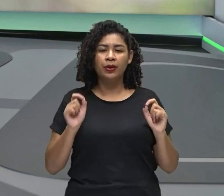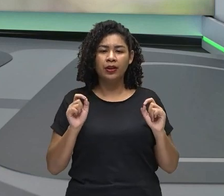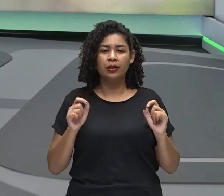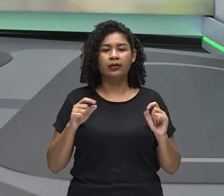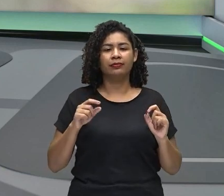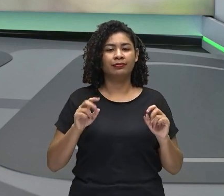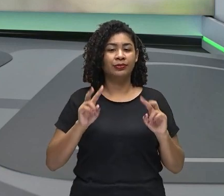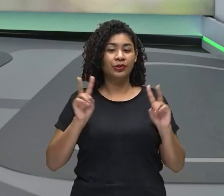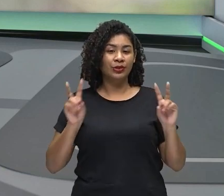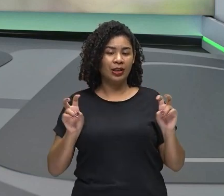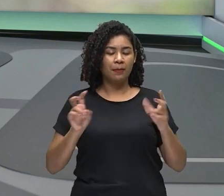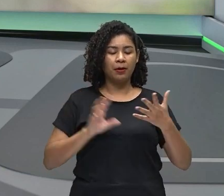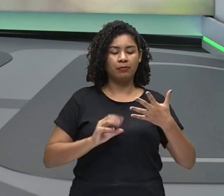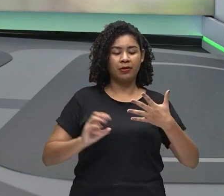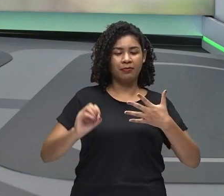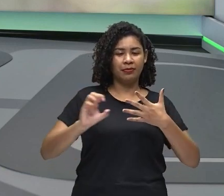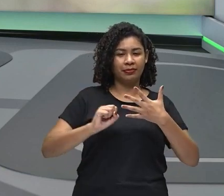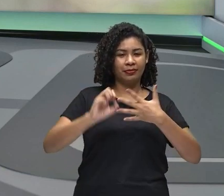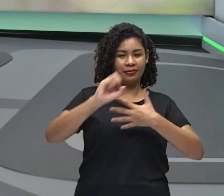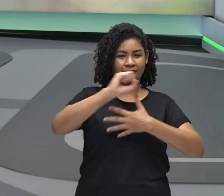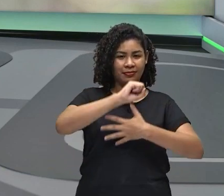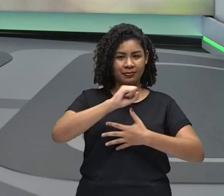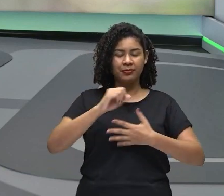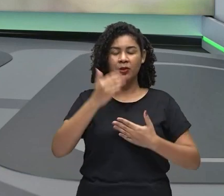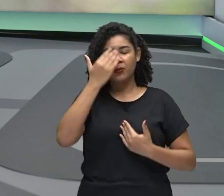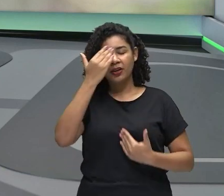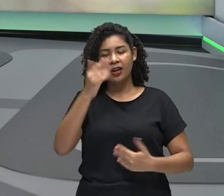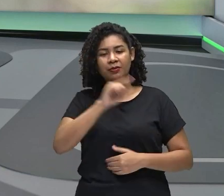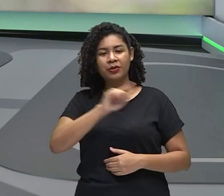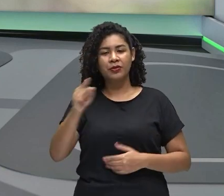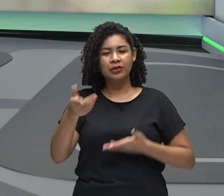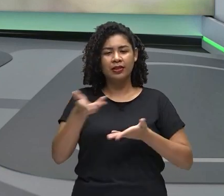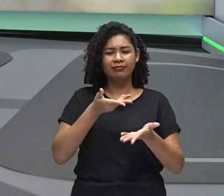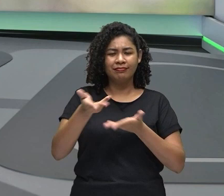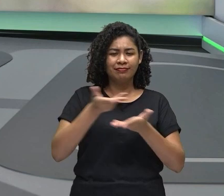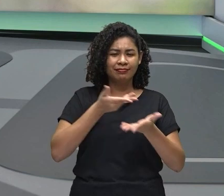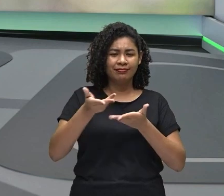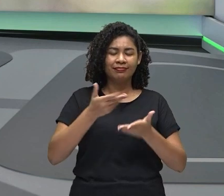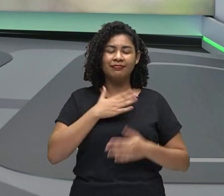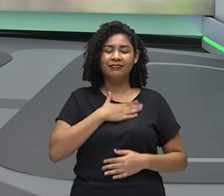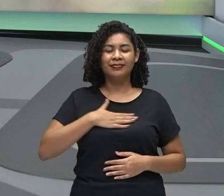teias alimentares, que foi o conteúdo da nossa aula de hoje. Muito obrigado pela participação de todos vocês, foi um